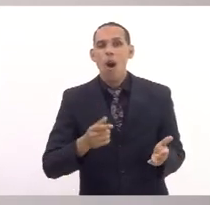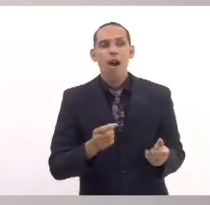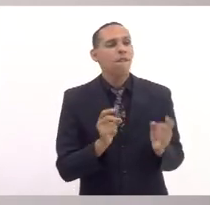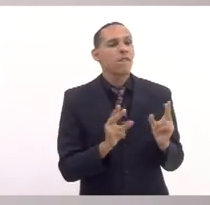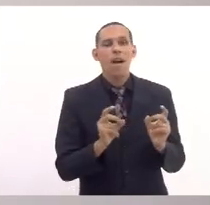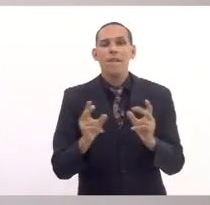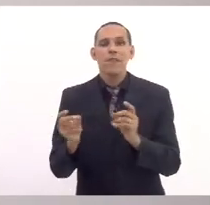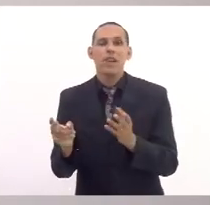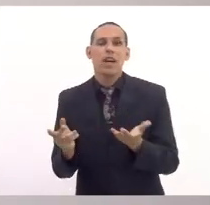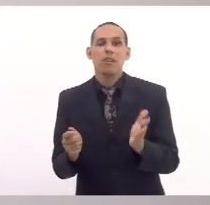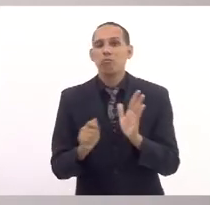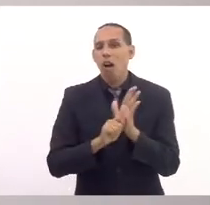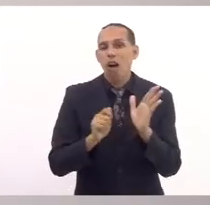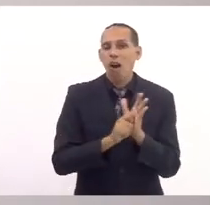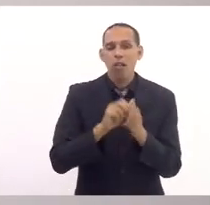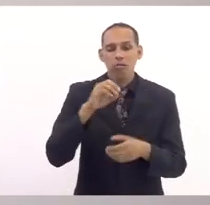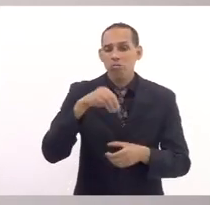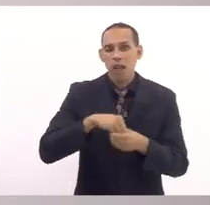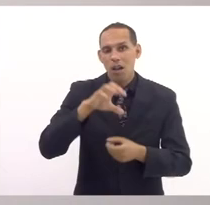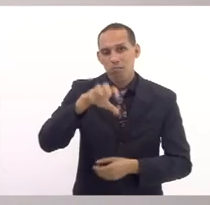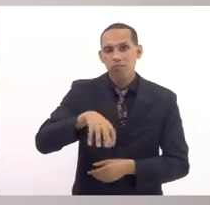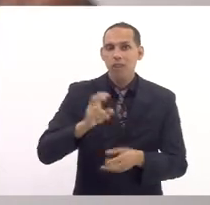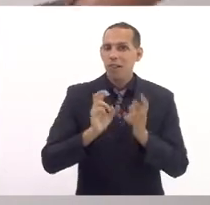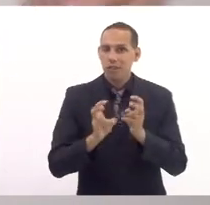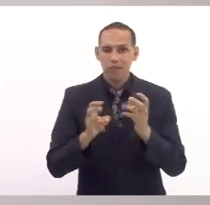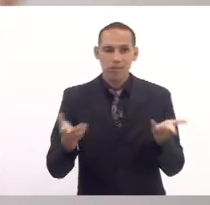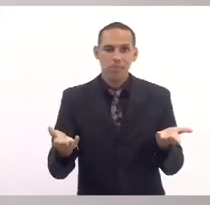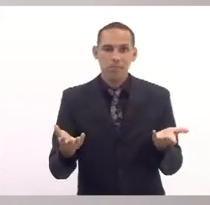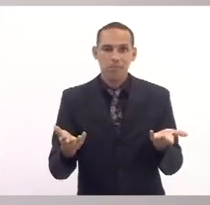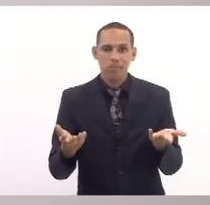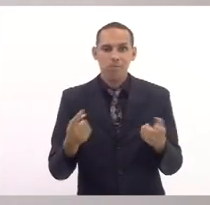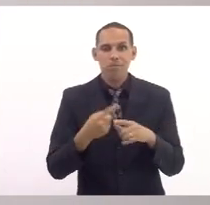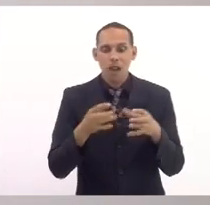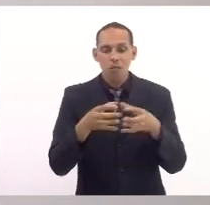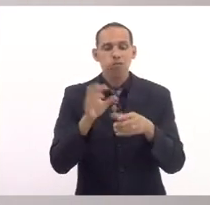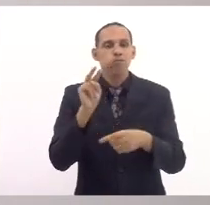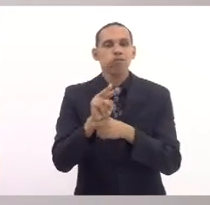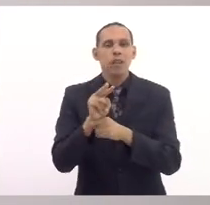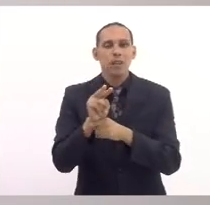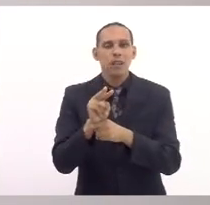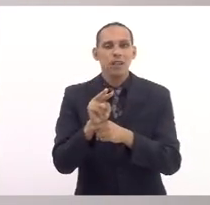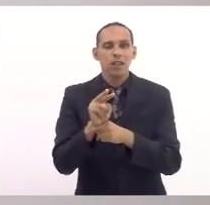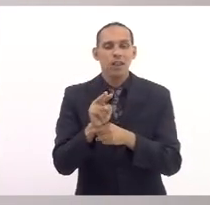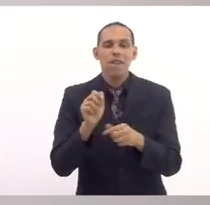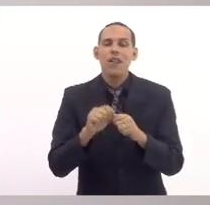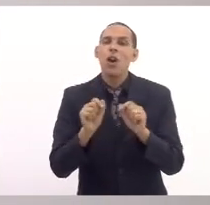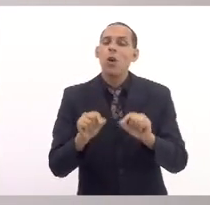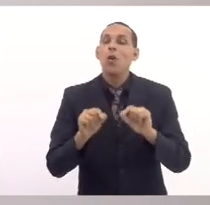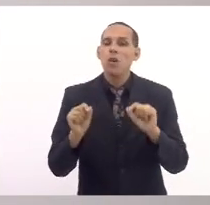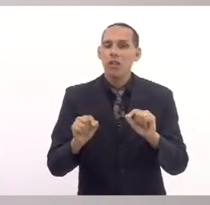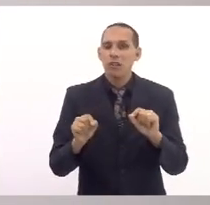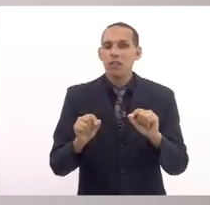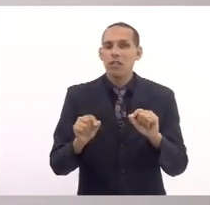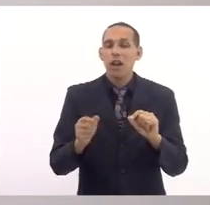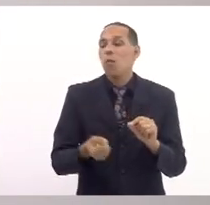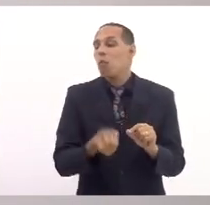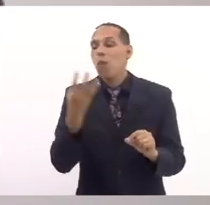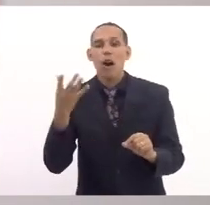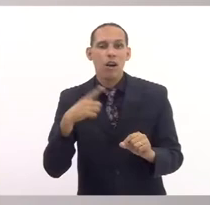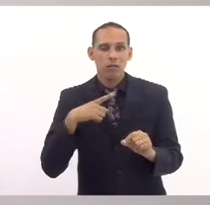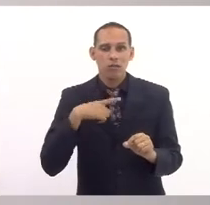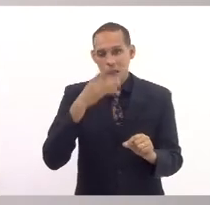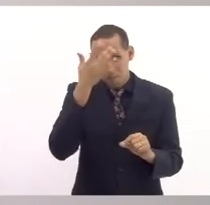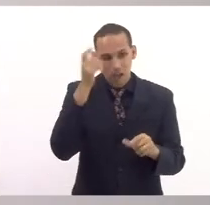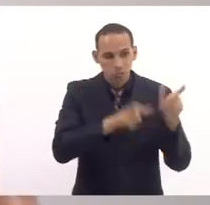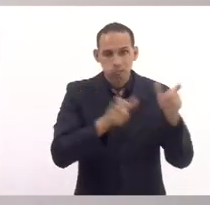das drogas dentro daquela estação de trem? É isso que eu queria entender. Essa força-tarefa, até que ponto? Quanto se efetiva? Qual é o efetivo nessas